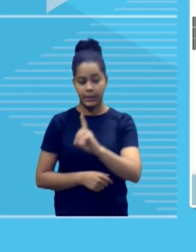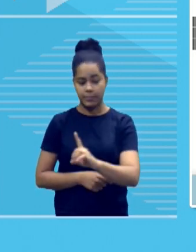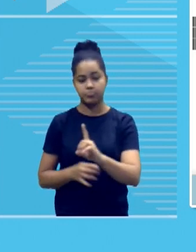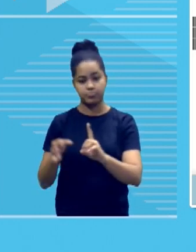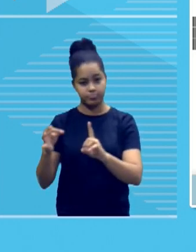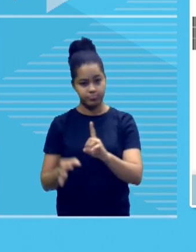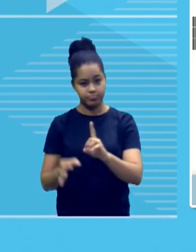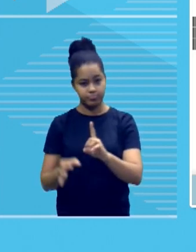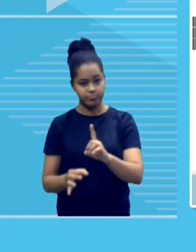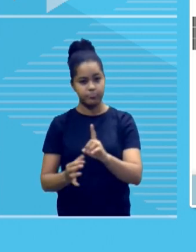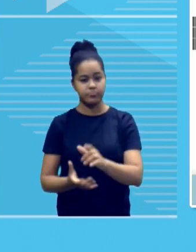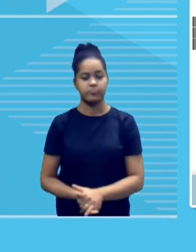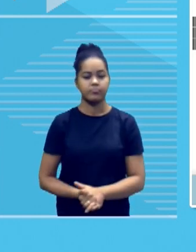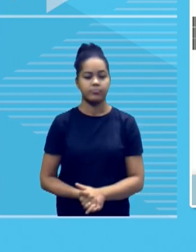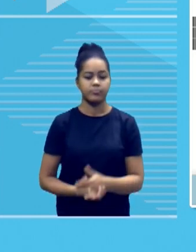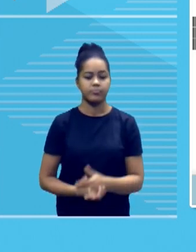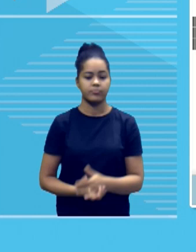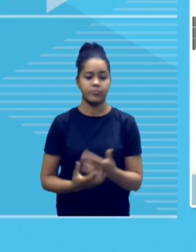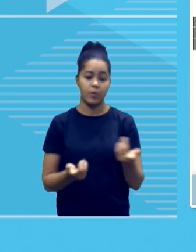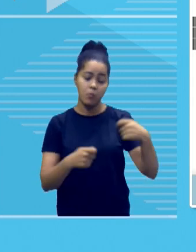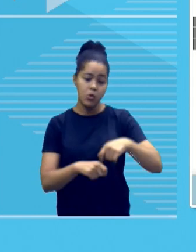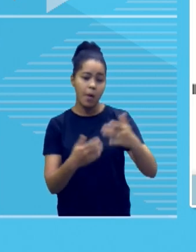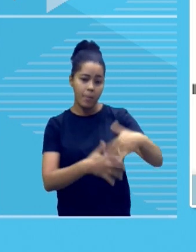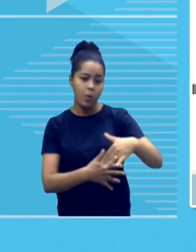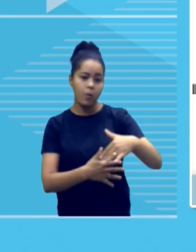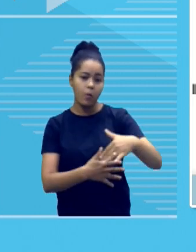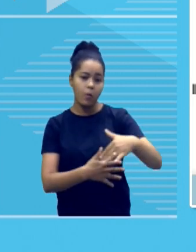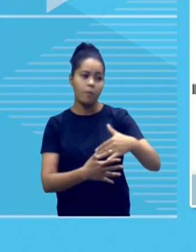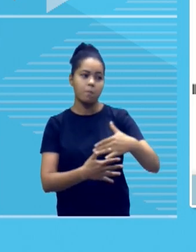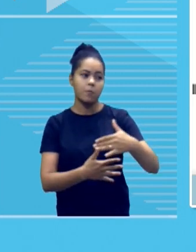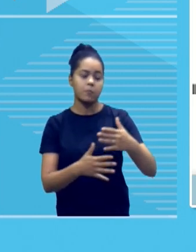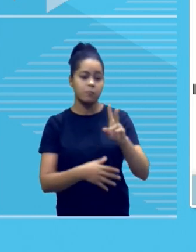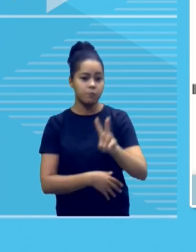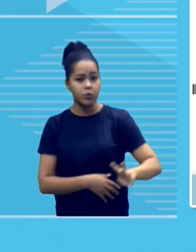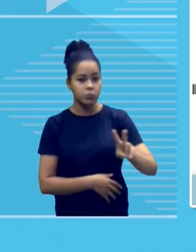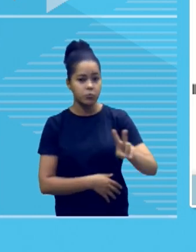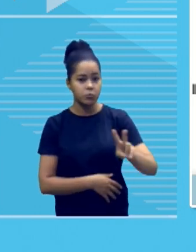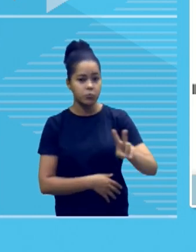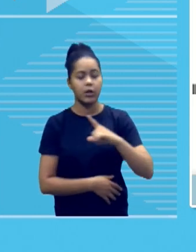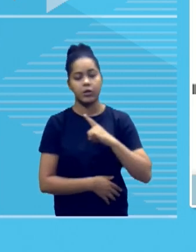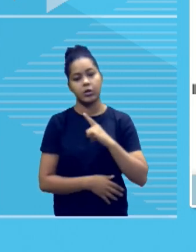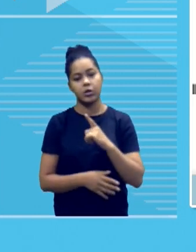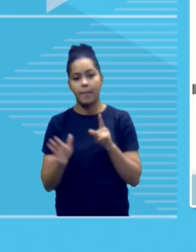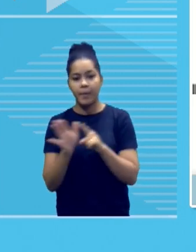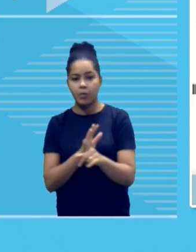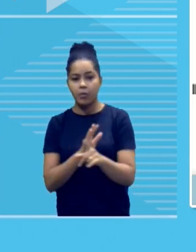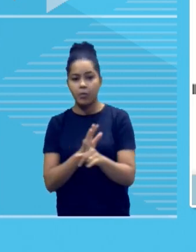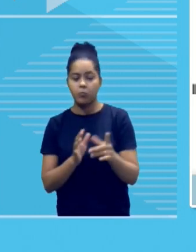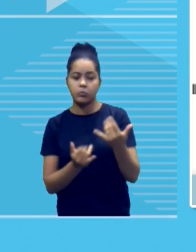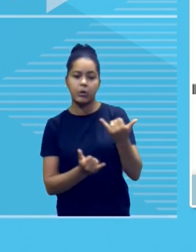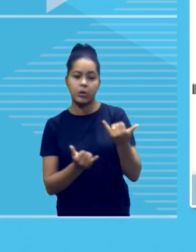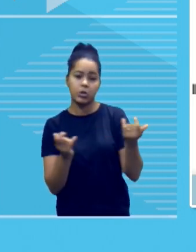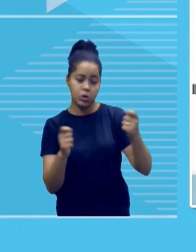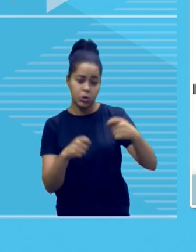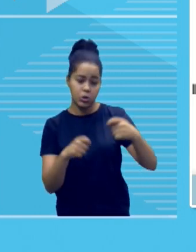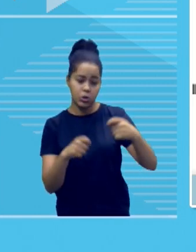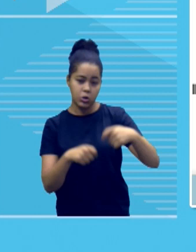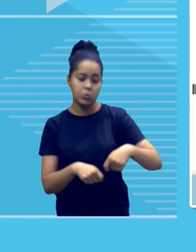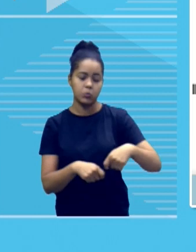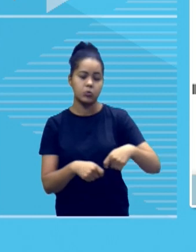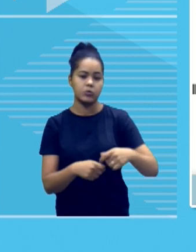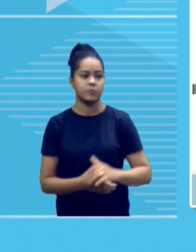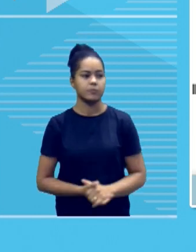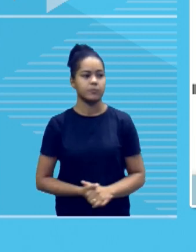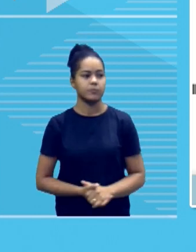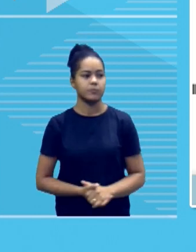acho tão boa viu é de vestibular agora esse aqui tá fácil Vamos lá questão fácil que você não